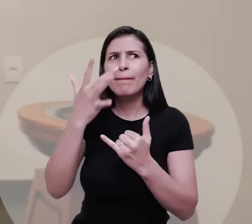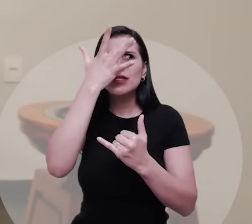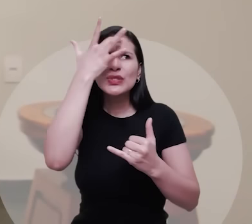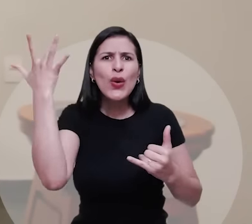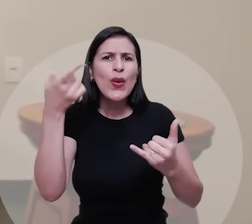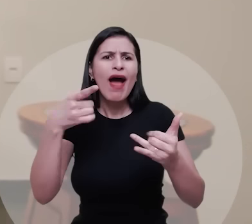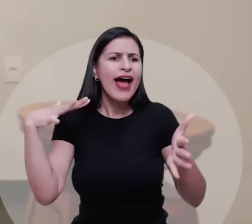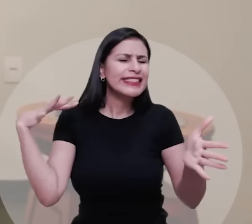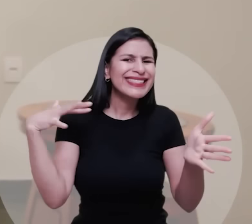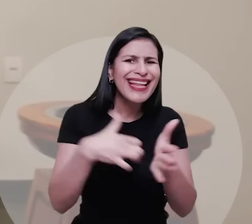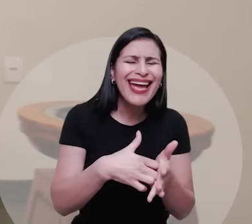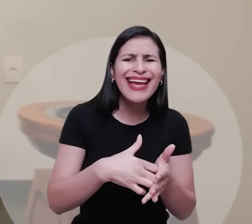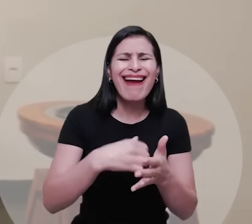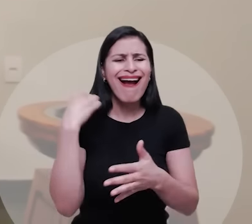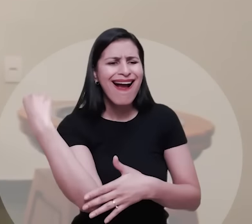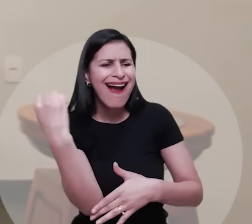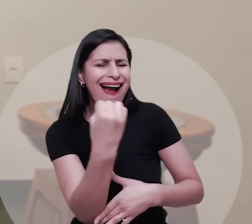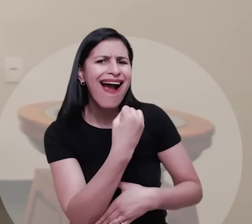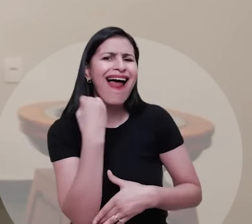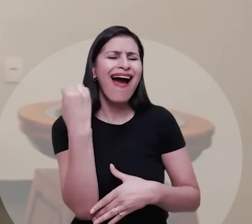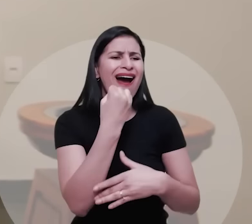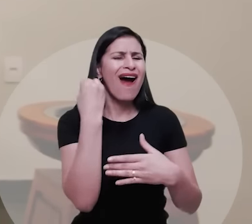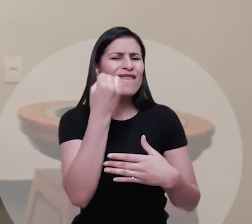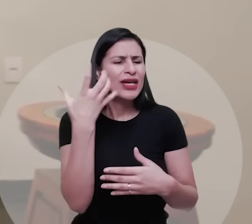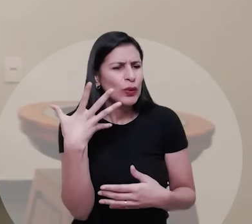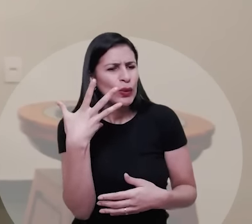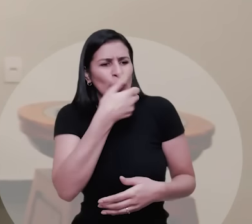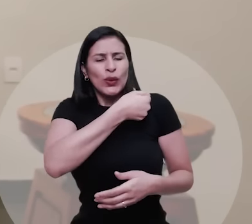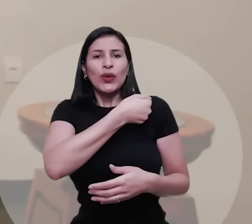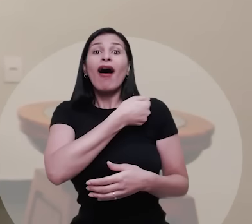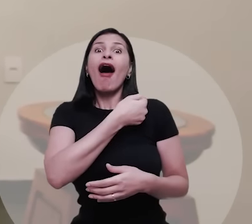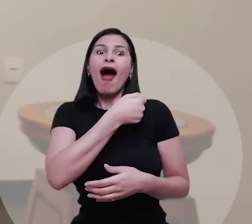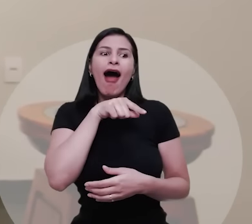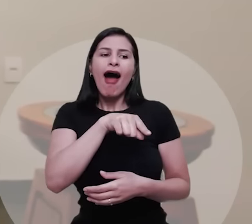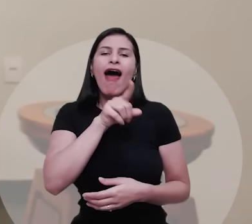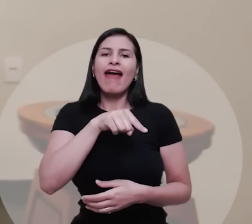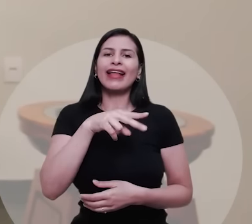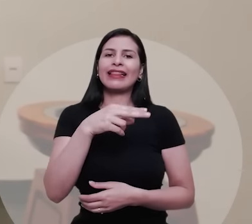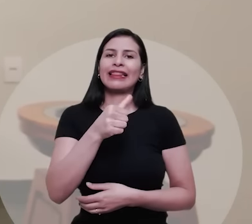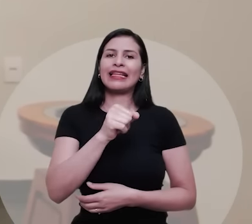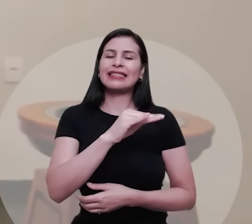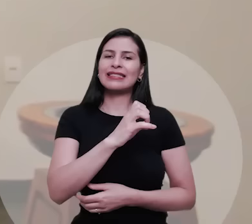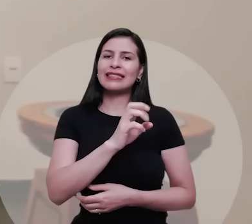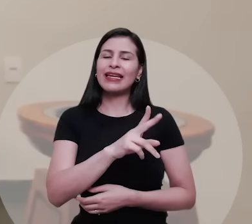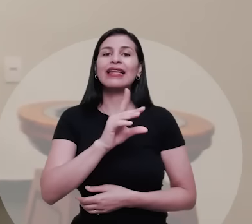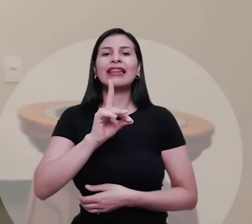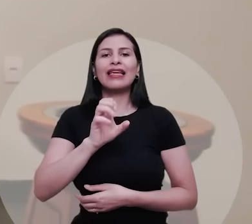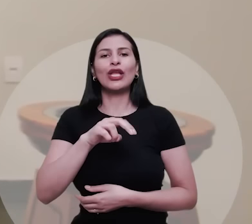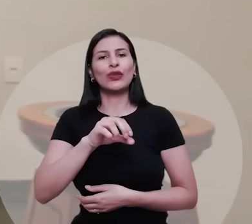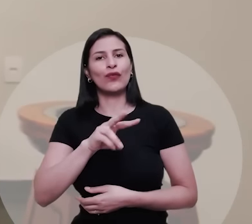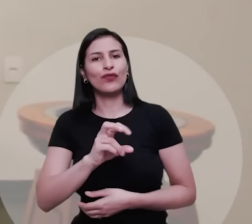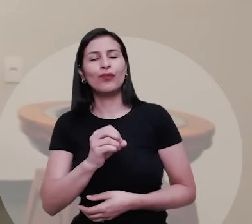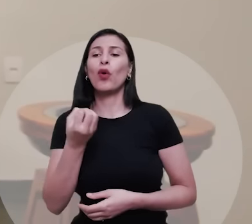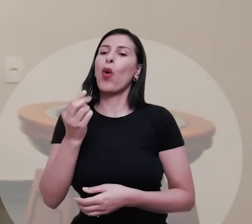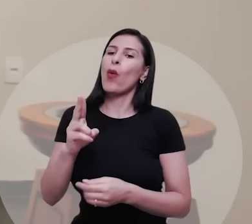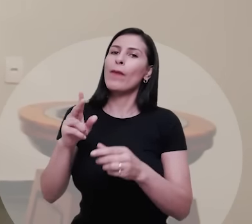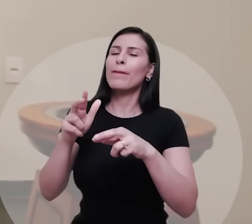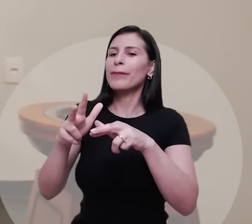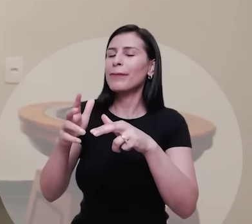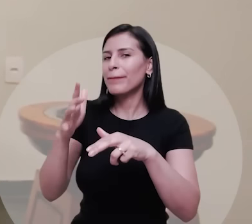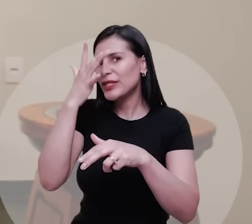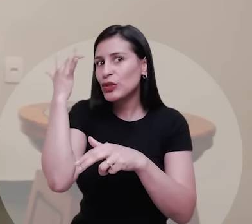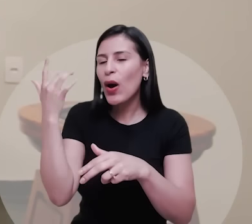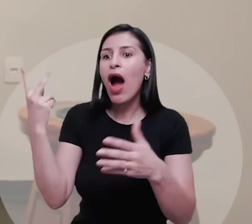acidente e conseguiu vencer. Alguém que parecia no limiar da sua vida e nasceu de novo,